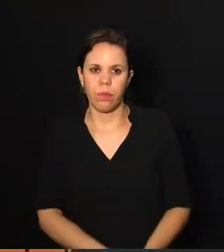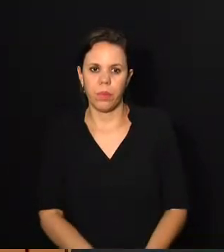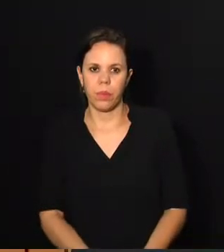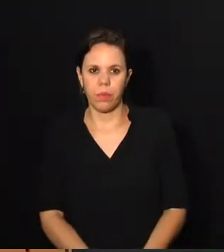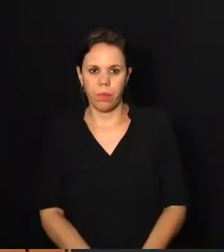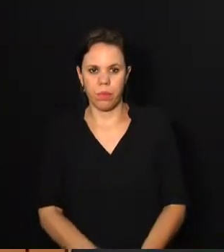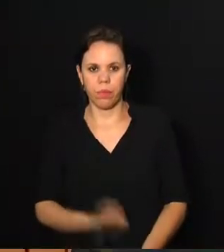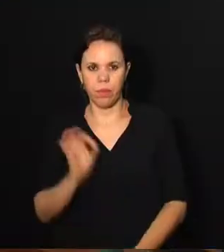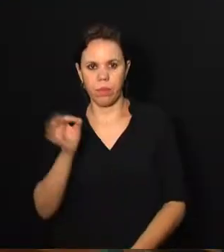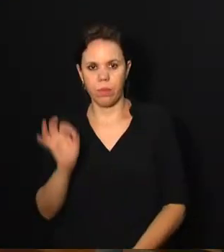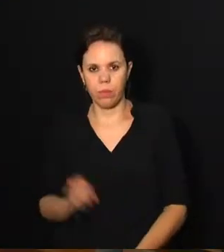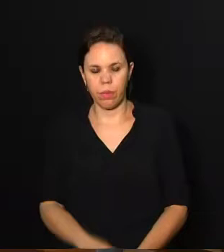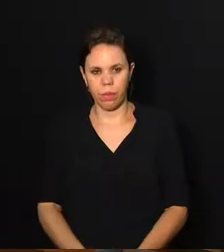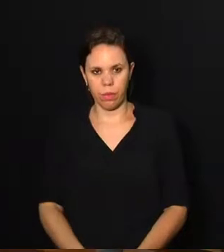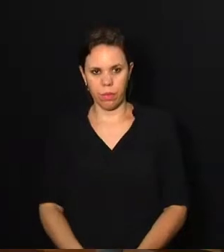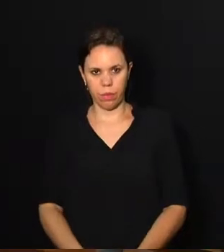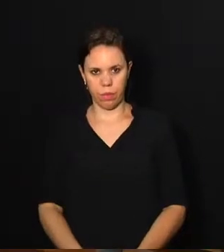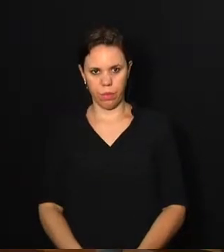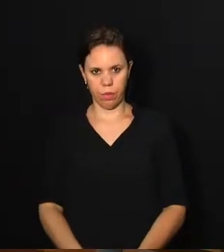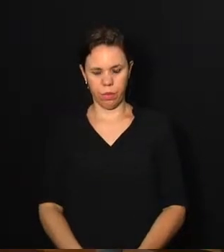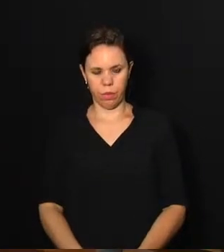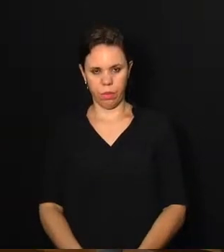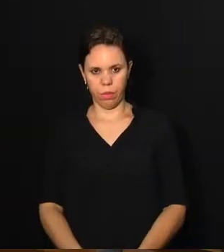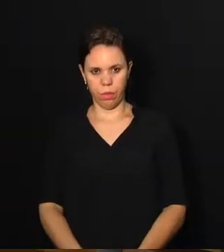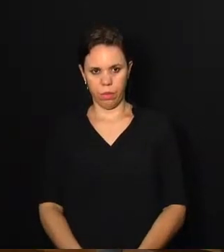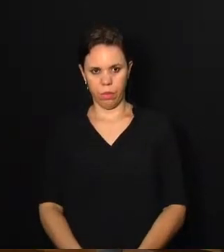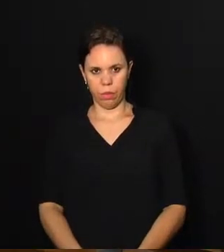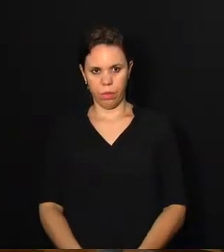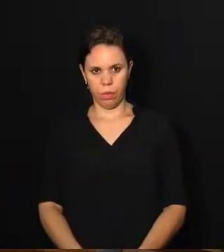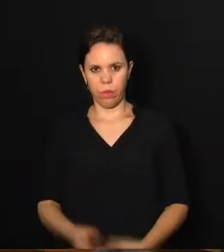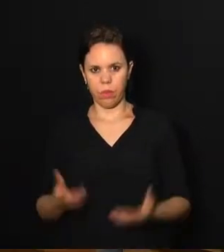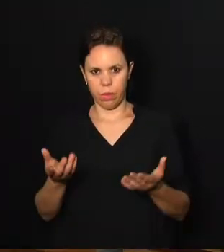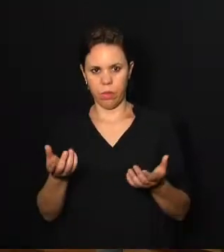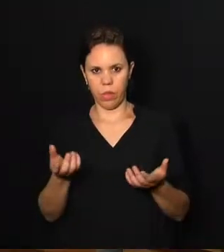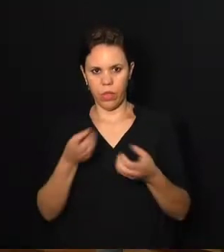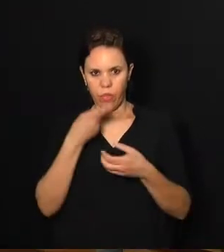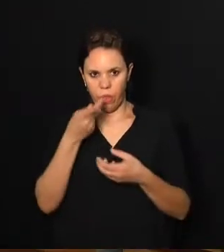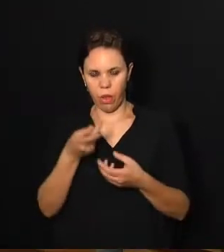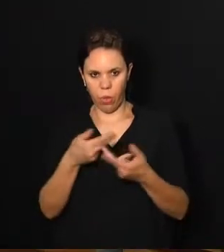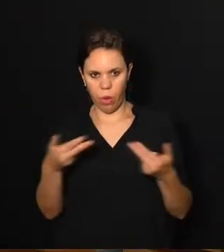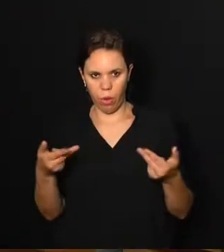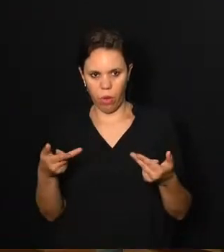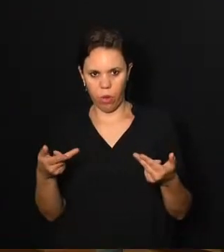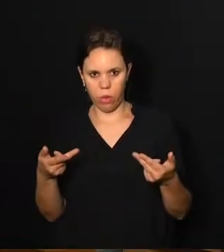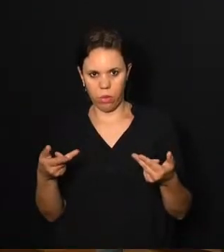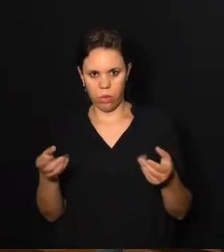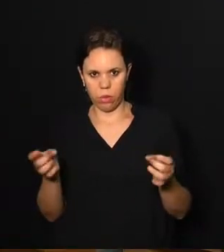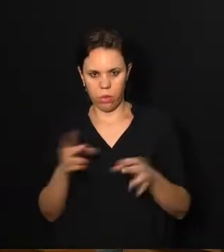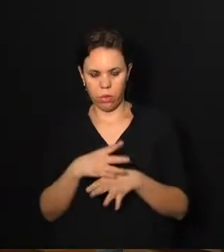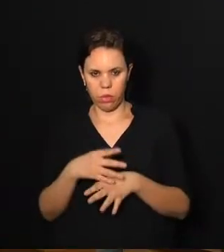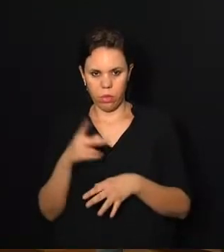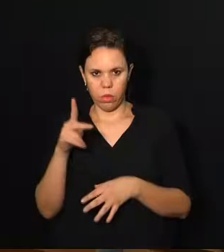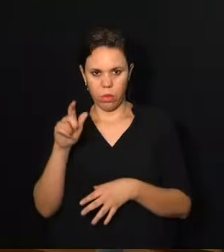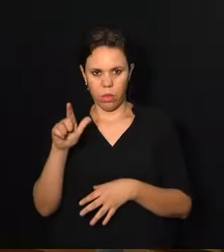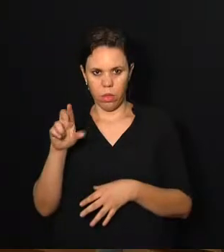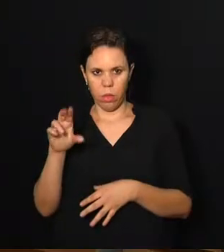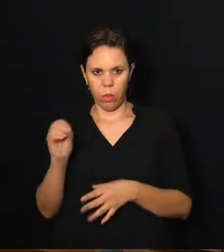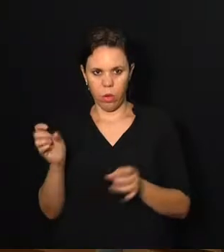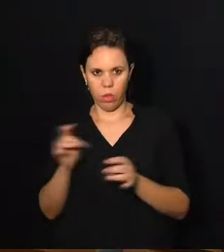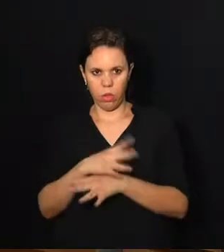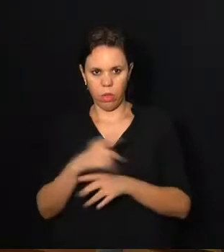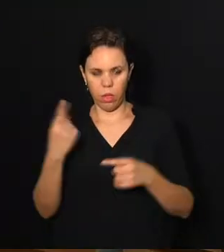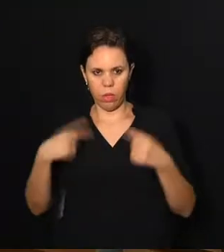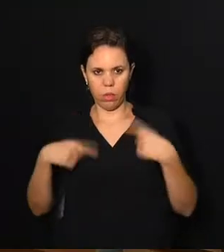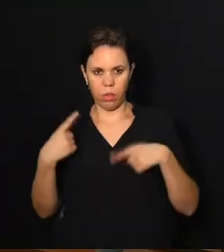Tá certo. Bem, se o senhor quiser se despedir, se o senhor quer, o senhor Paulo Venturini, para a gente poder encerrar o